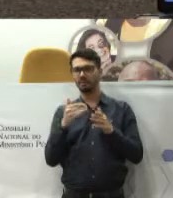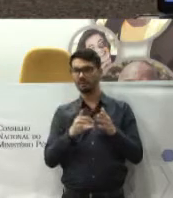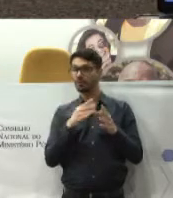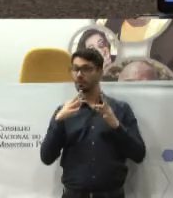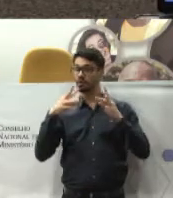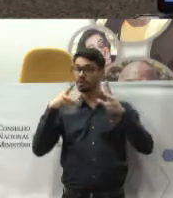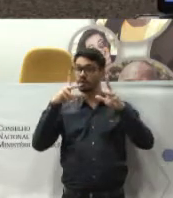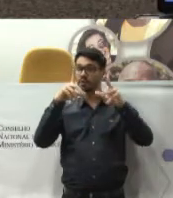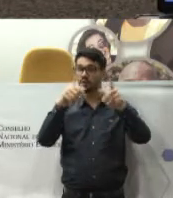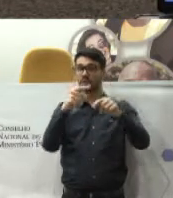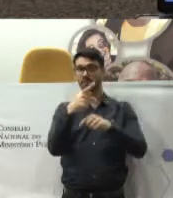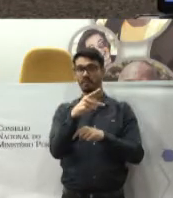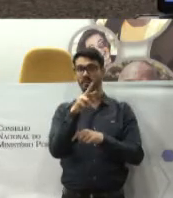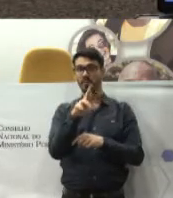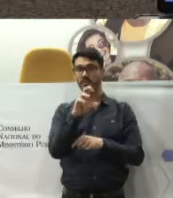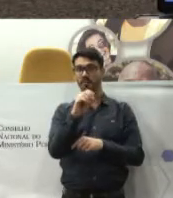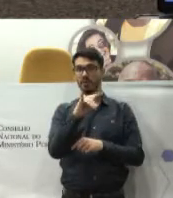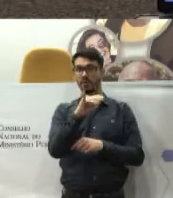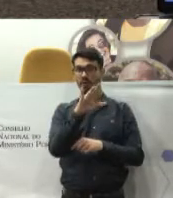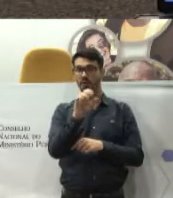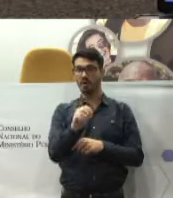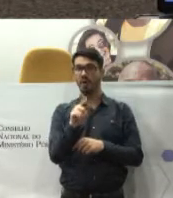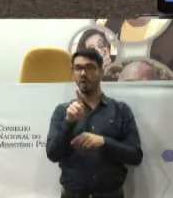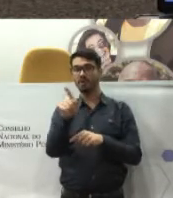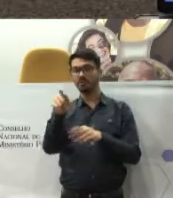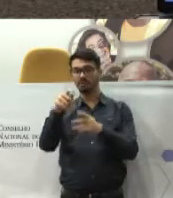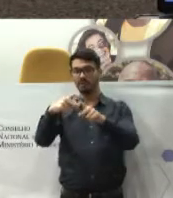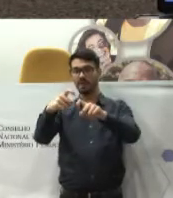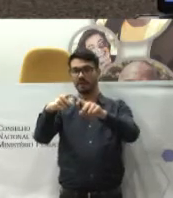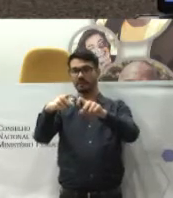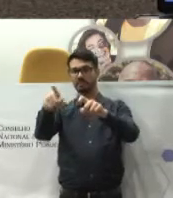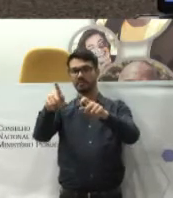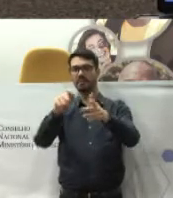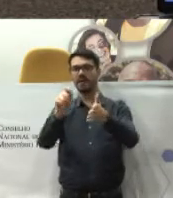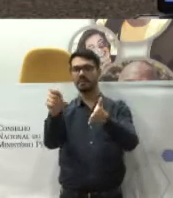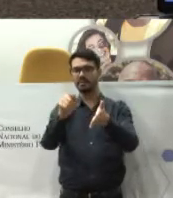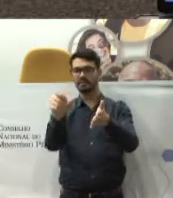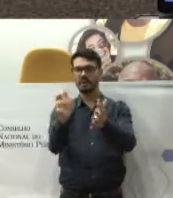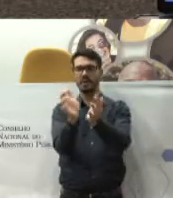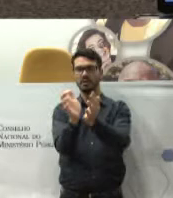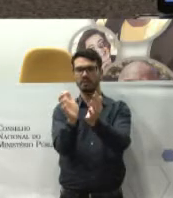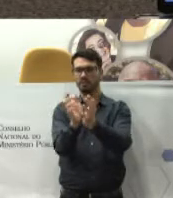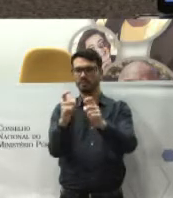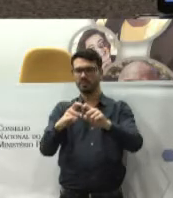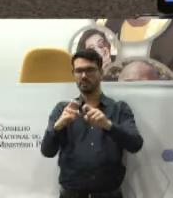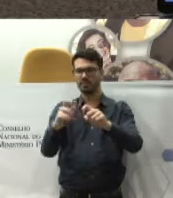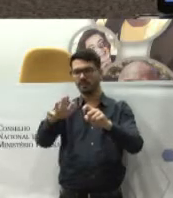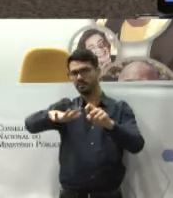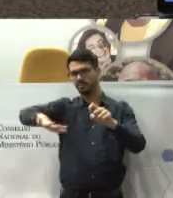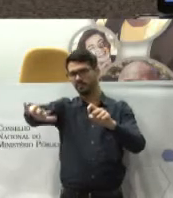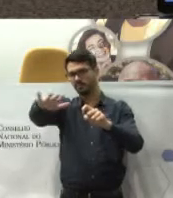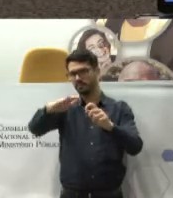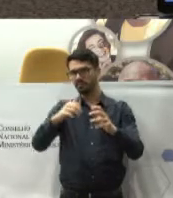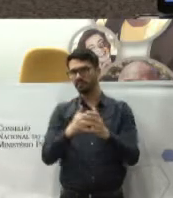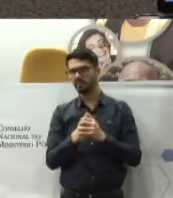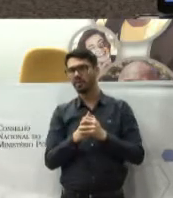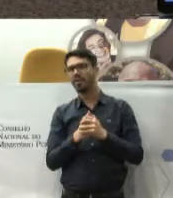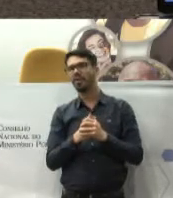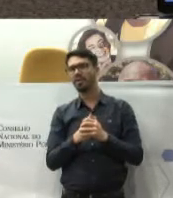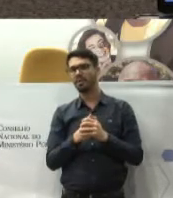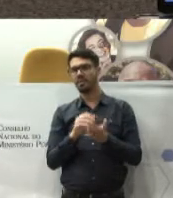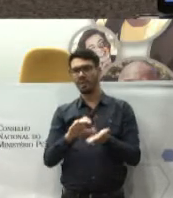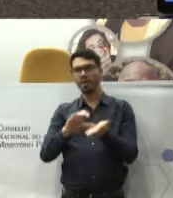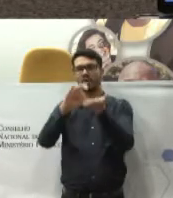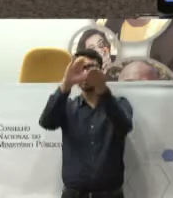foram todos formulados por médicos, por associações, por grupos de médicos, pelo